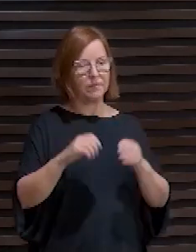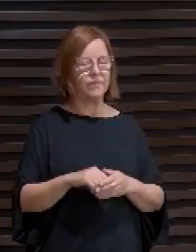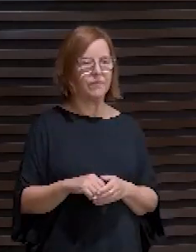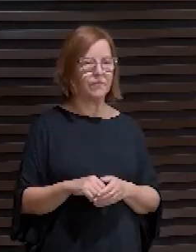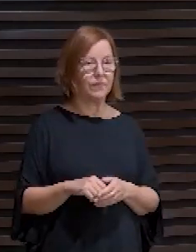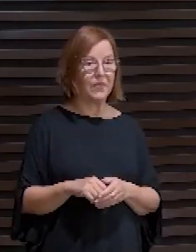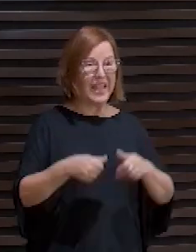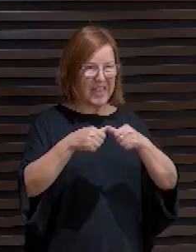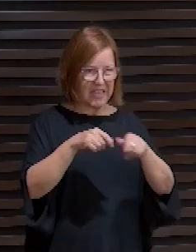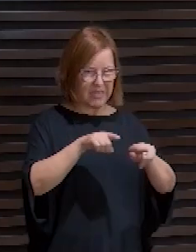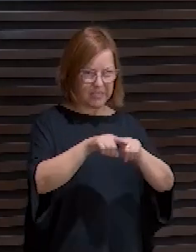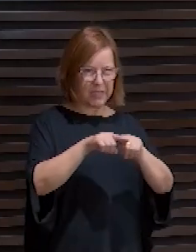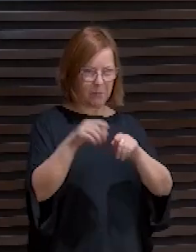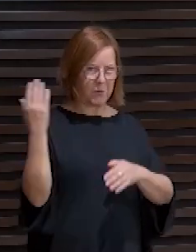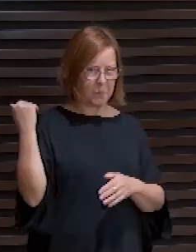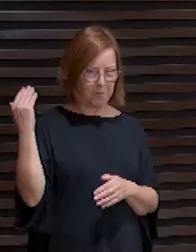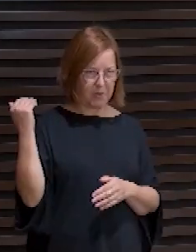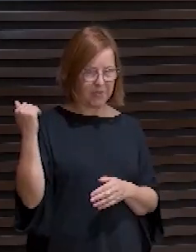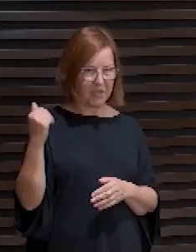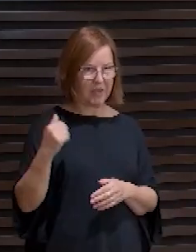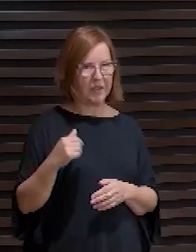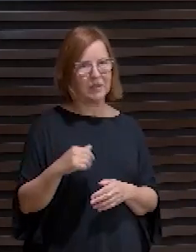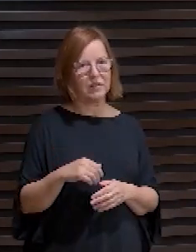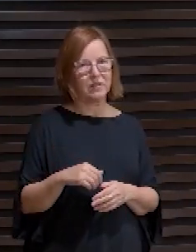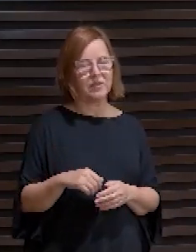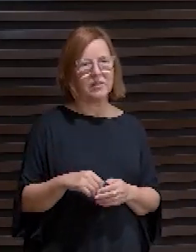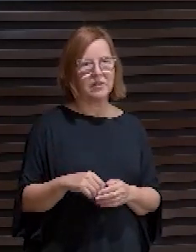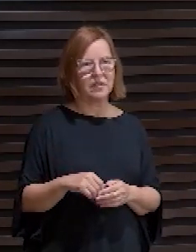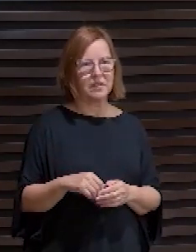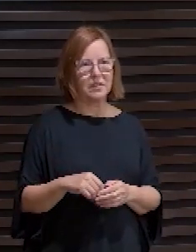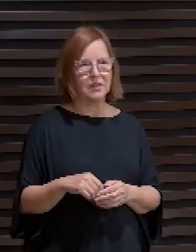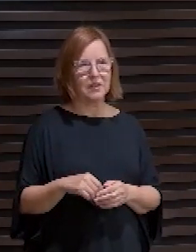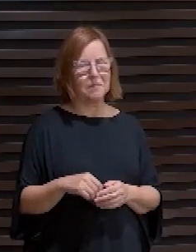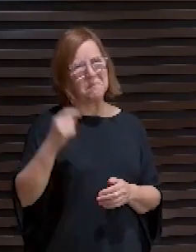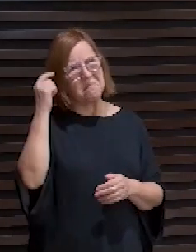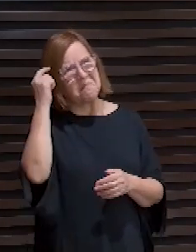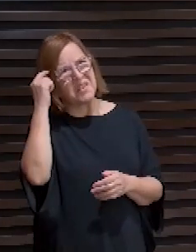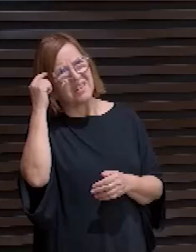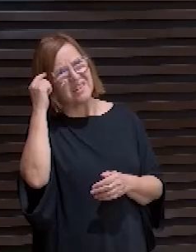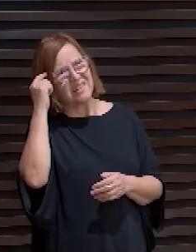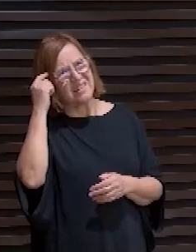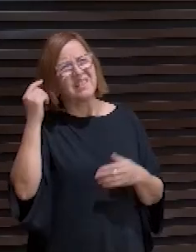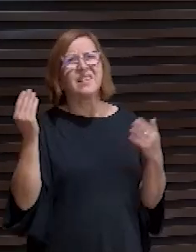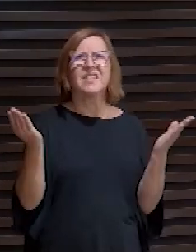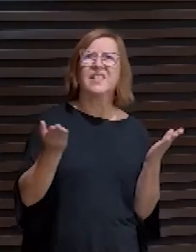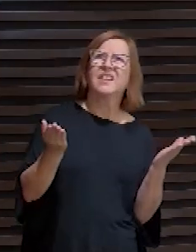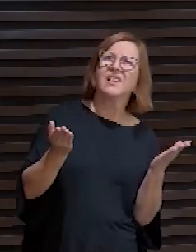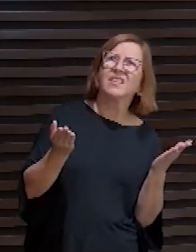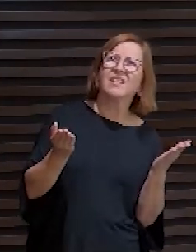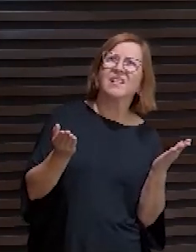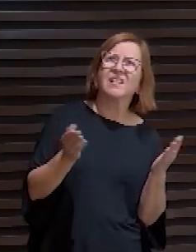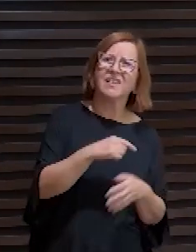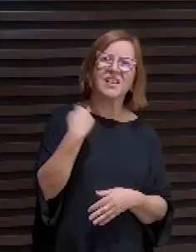contexto, nessas pressões que faziam que eles pensassem: o que nós vamos fazer? Nós estamos sendo